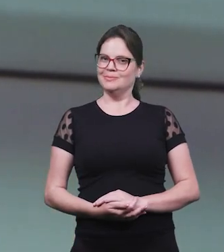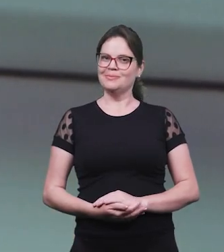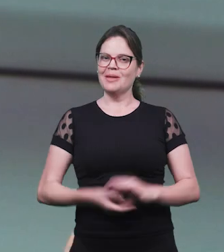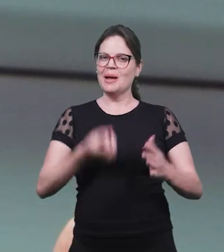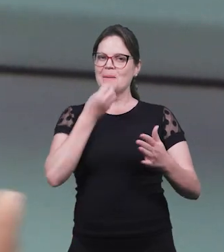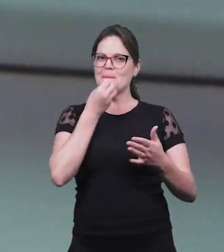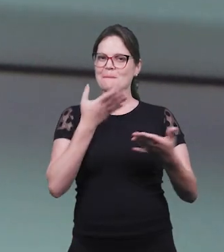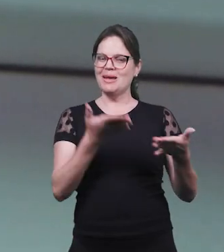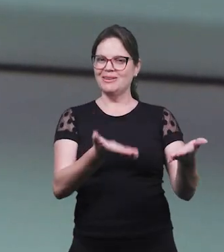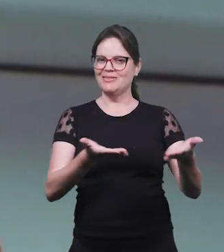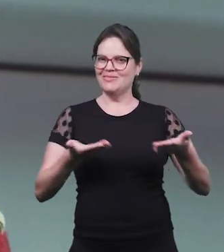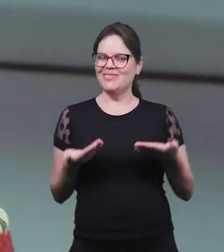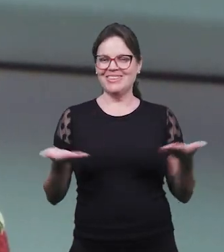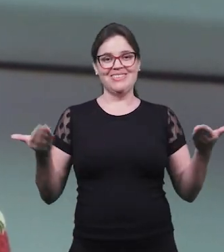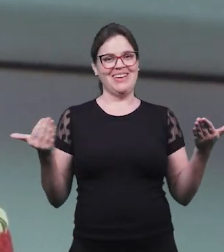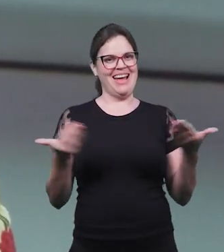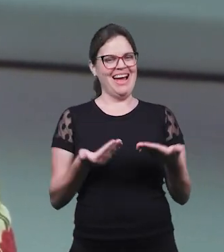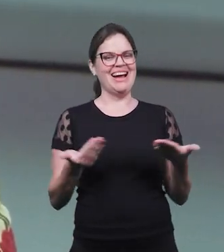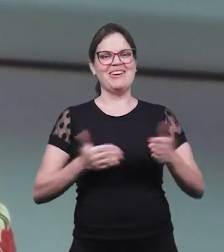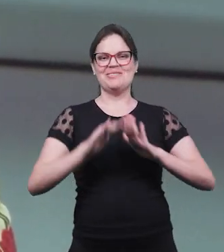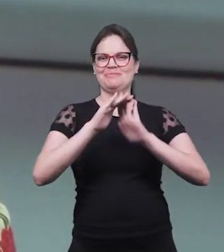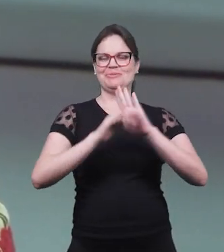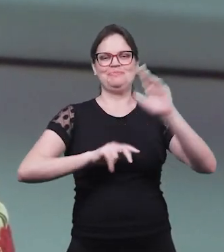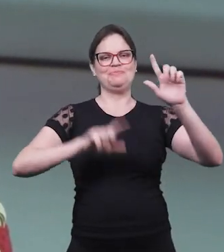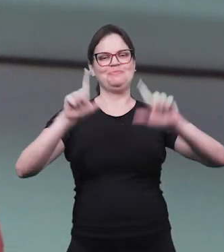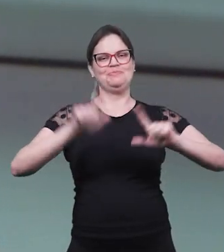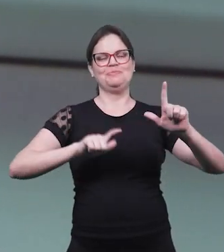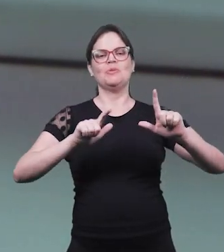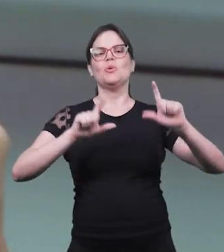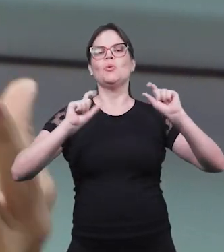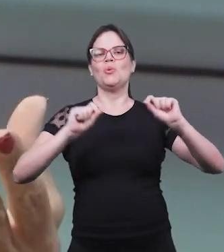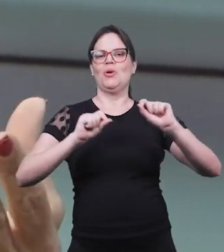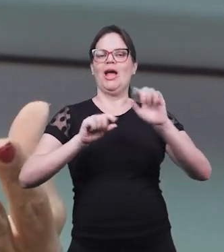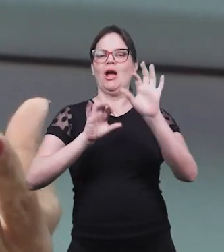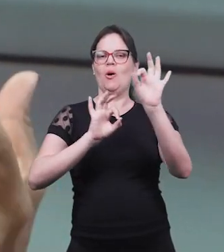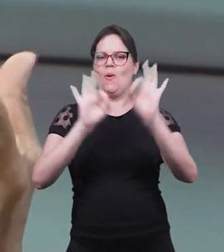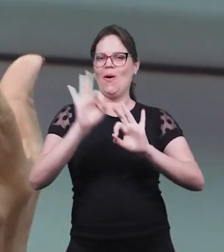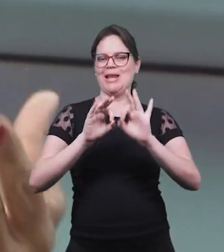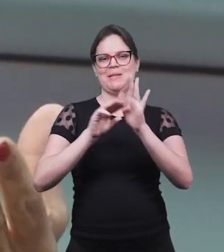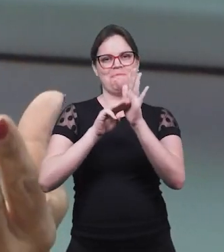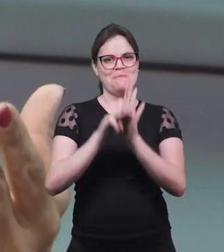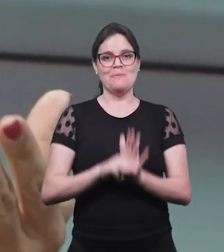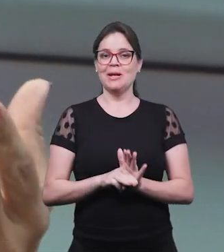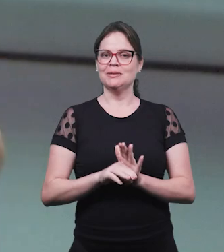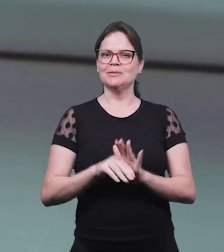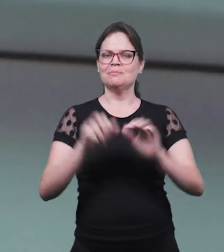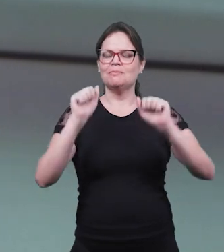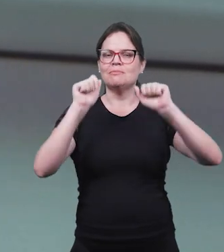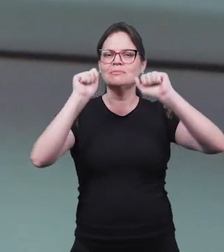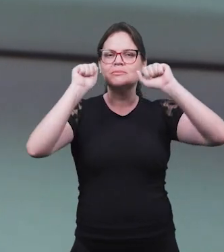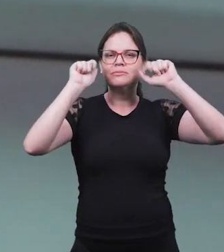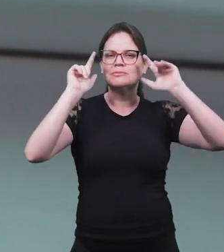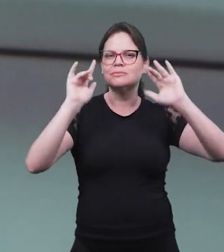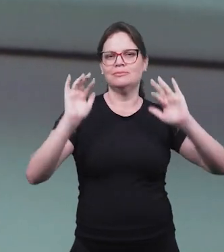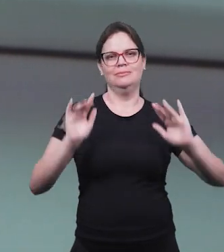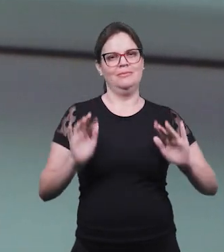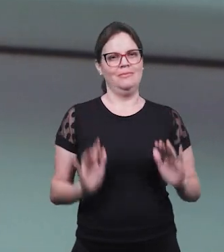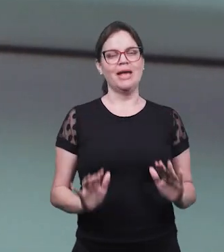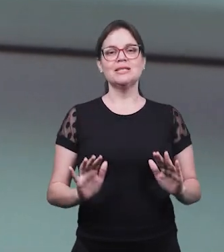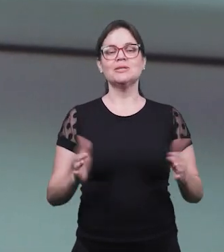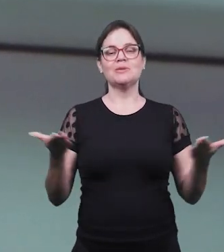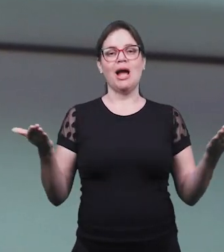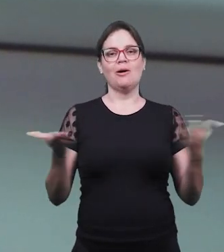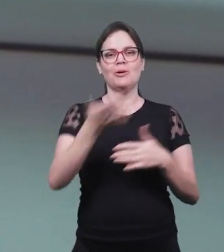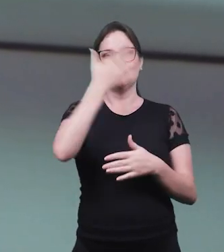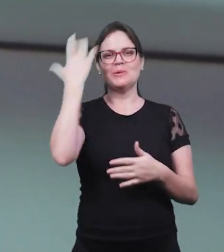Seja bem-vindo ao programa Organização e Método. Que brilhe sobre a sua família a luz do Espírito Santo